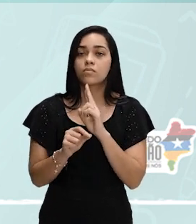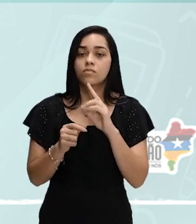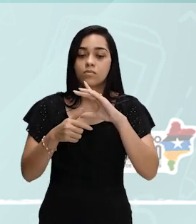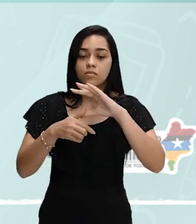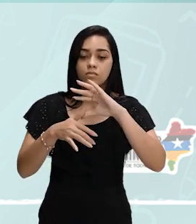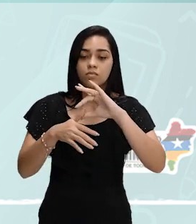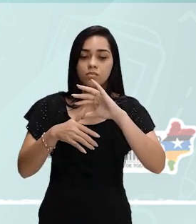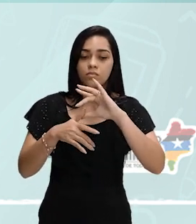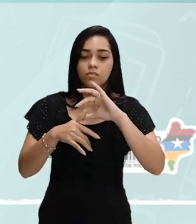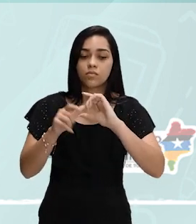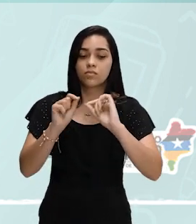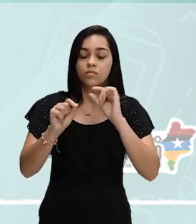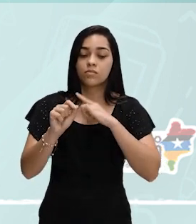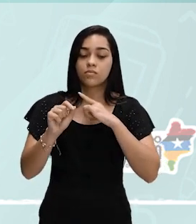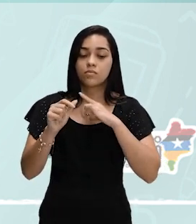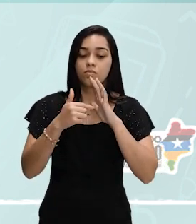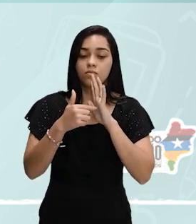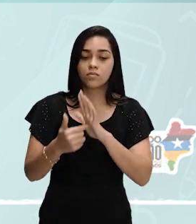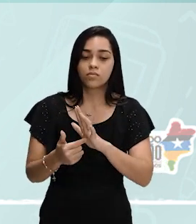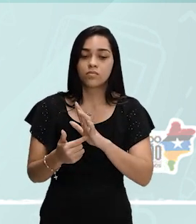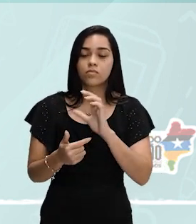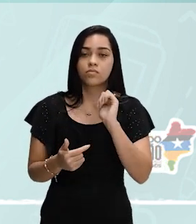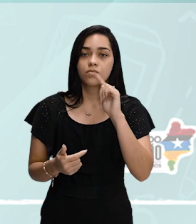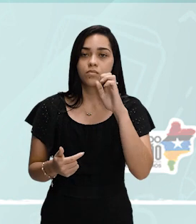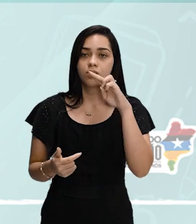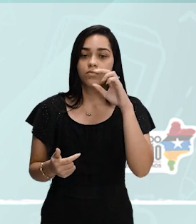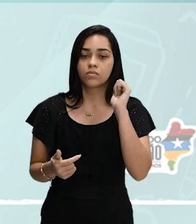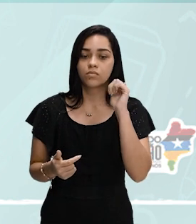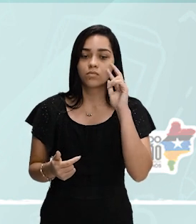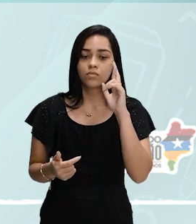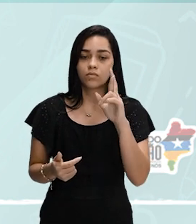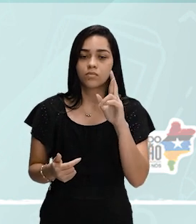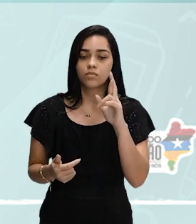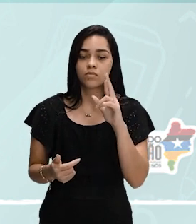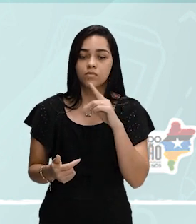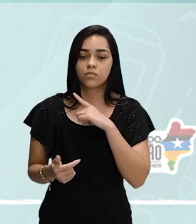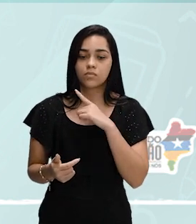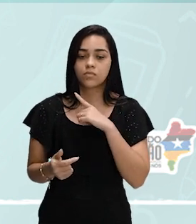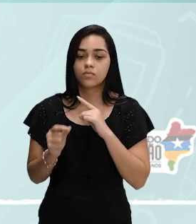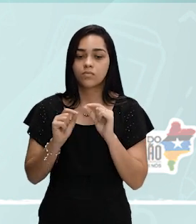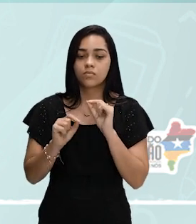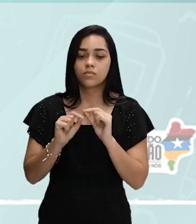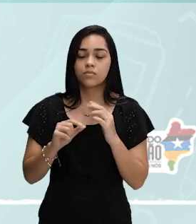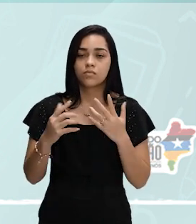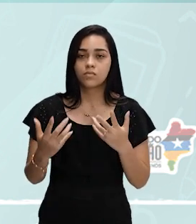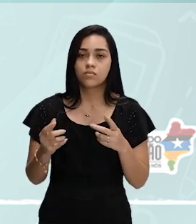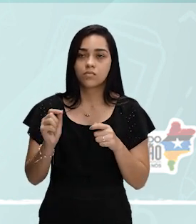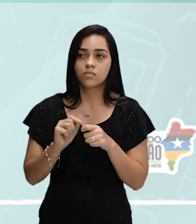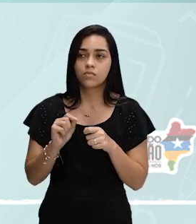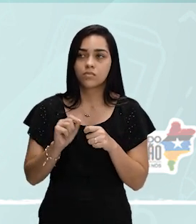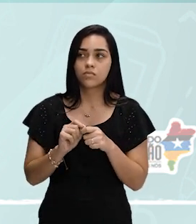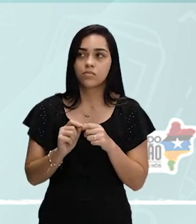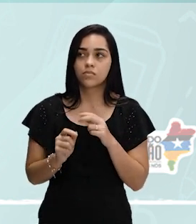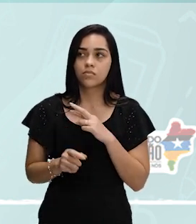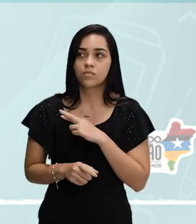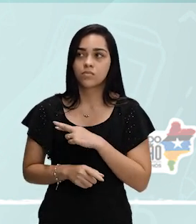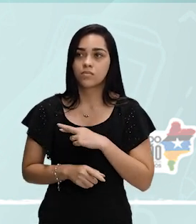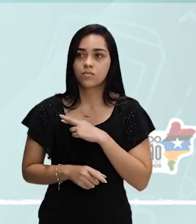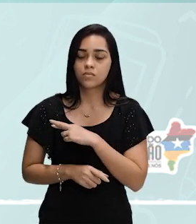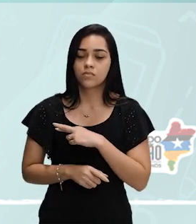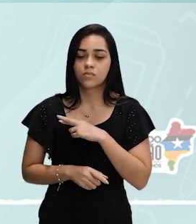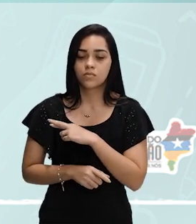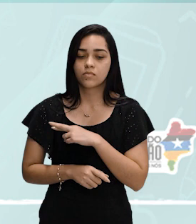para América, o que revela a intenção de José de Alencar de fazer de seu romance